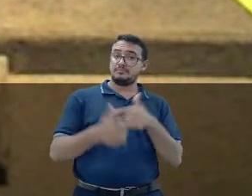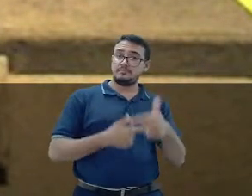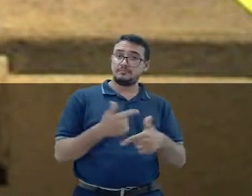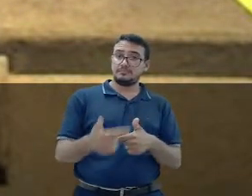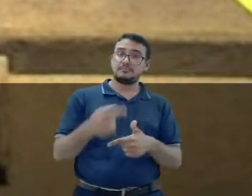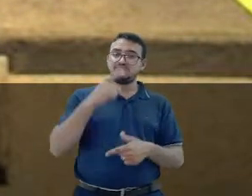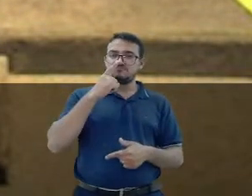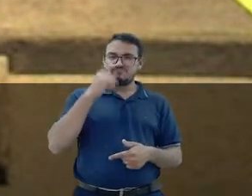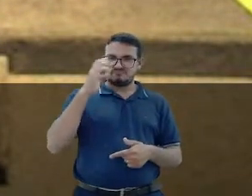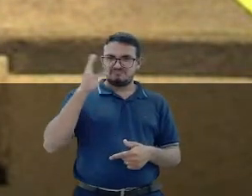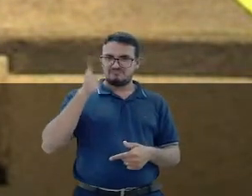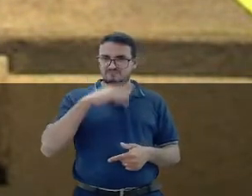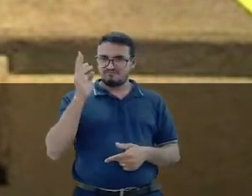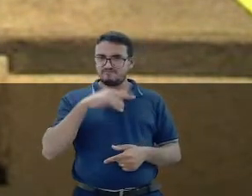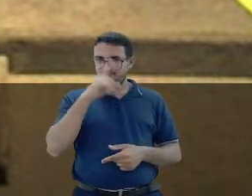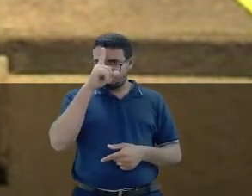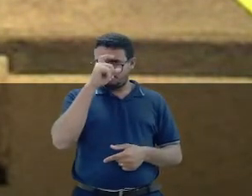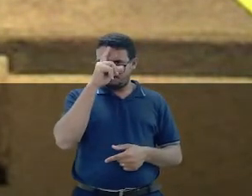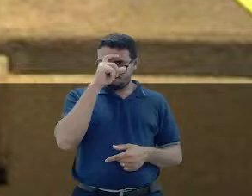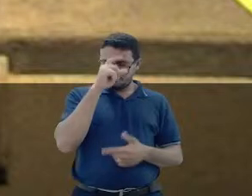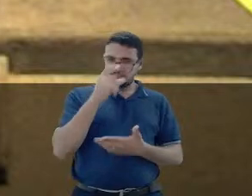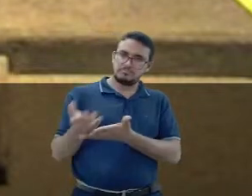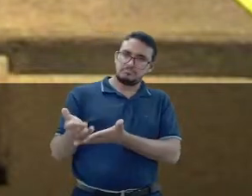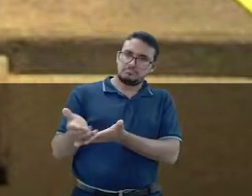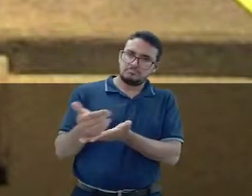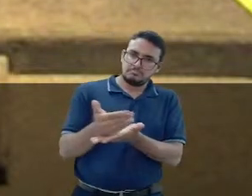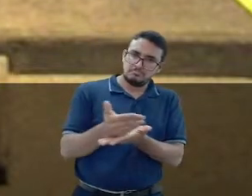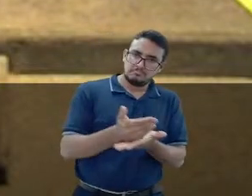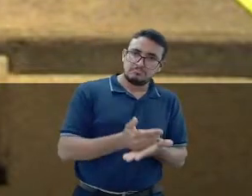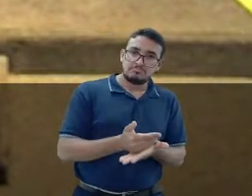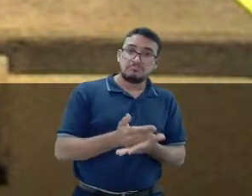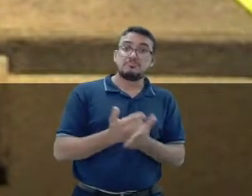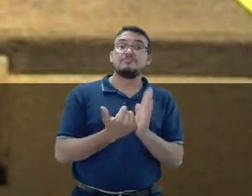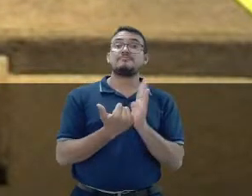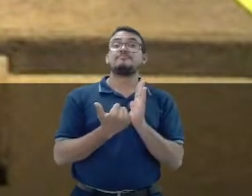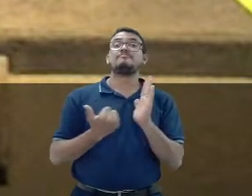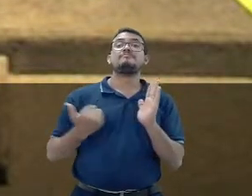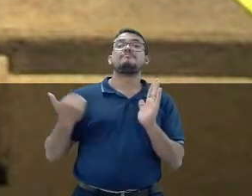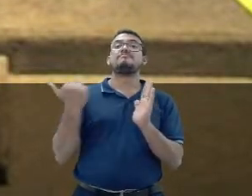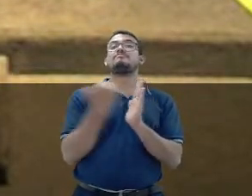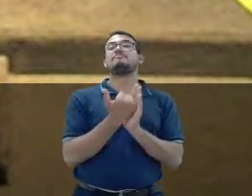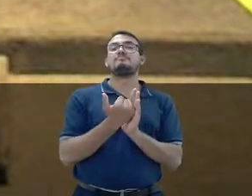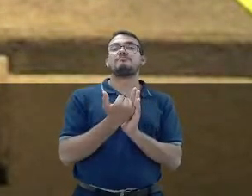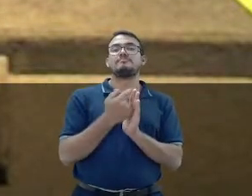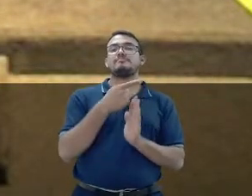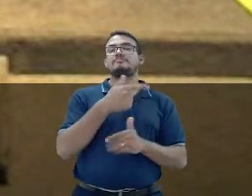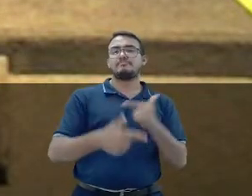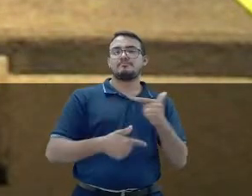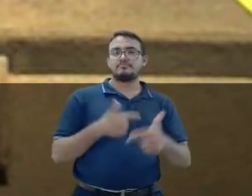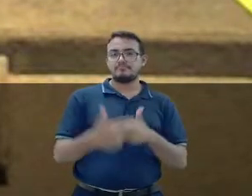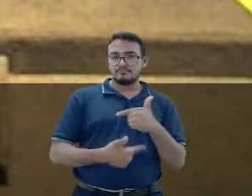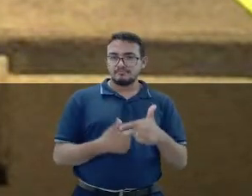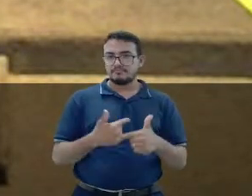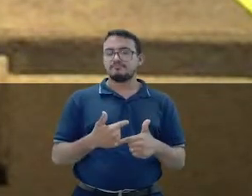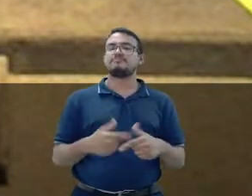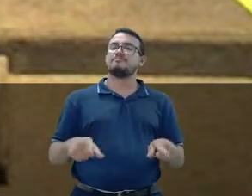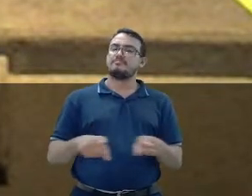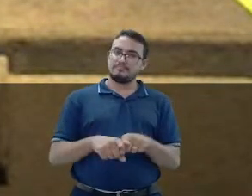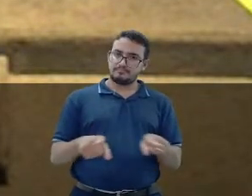resíduo, que era a função dele genuína, ele passou a desempenhar essa função de auxiliar de limpeza, de